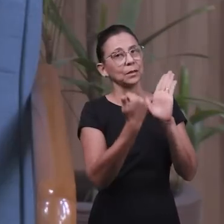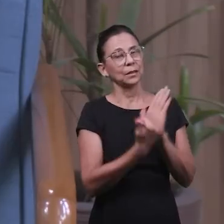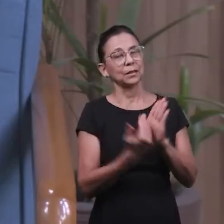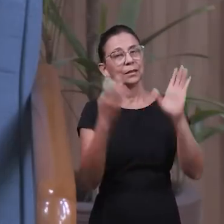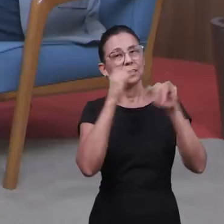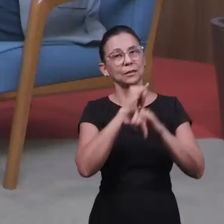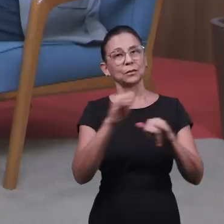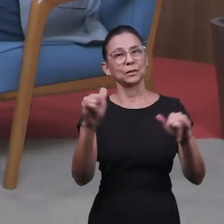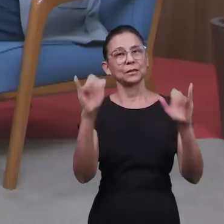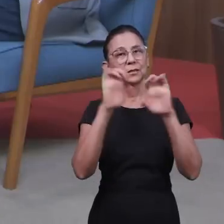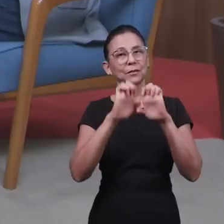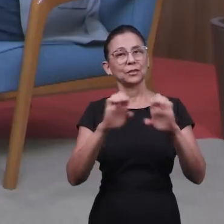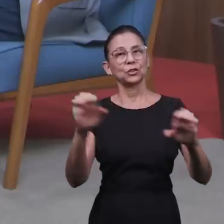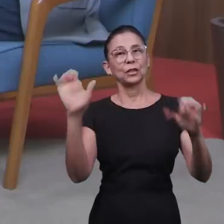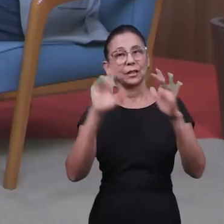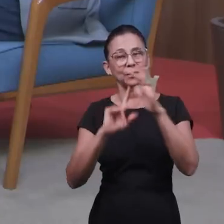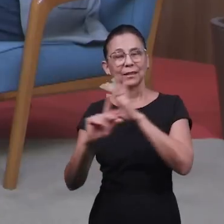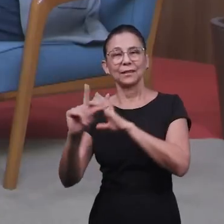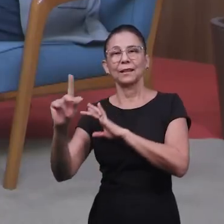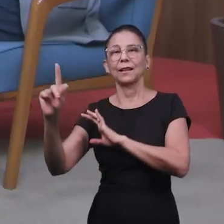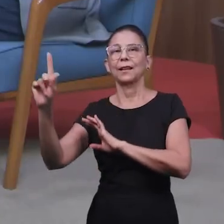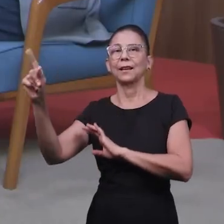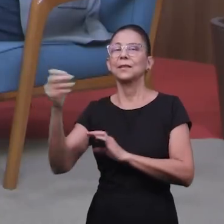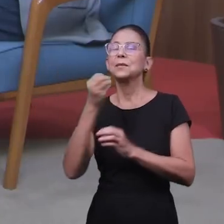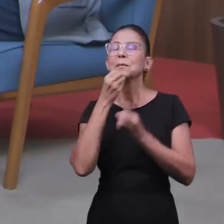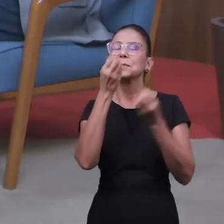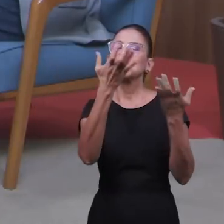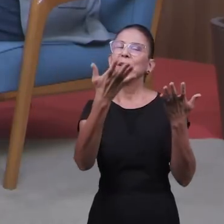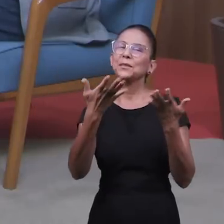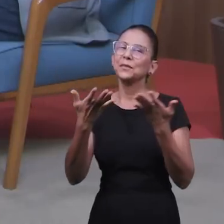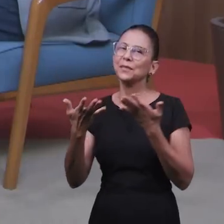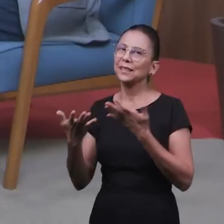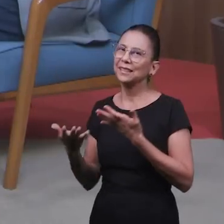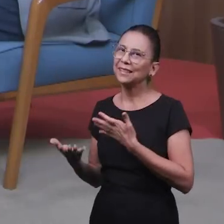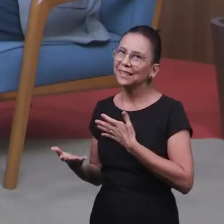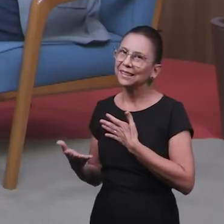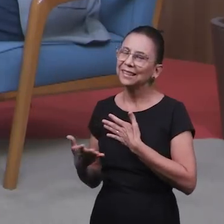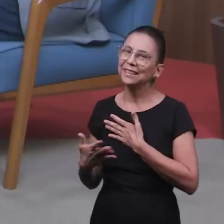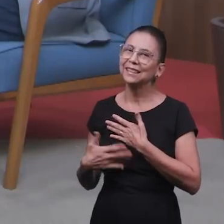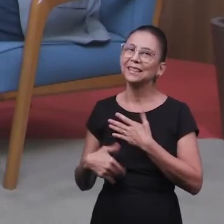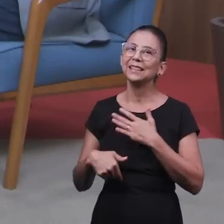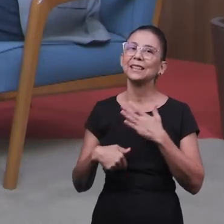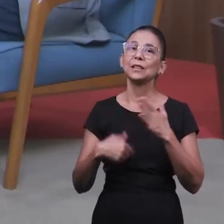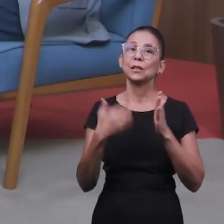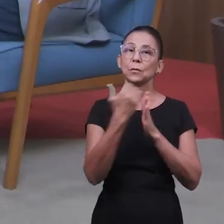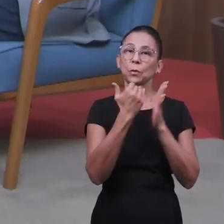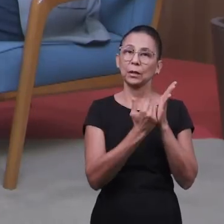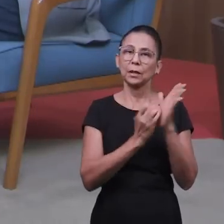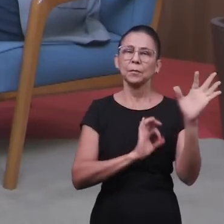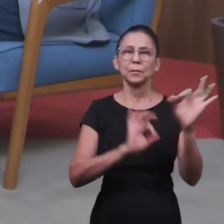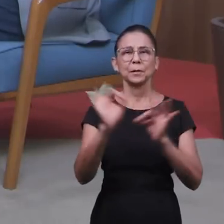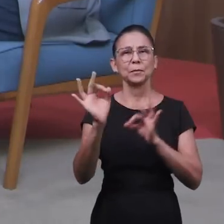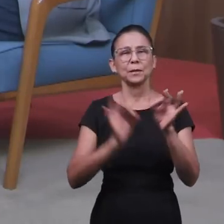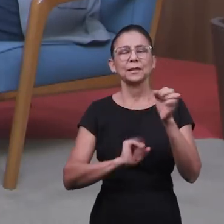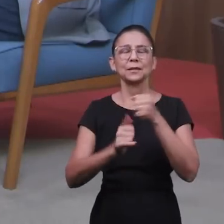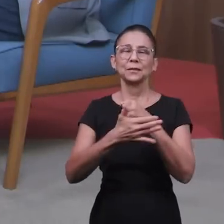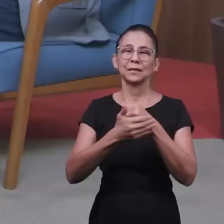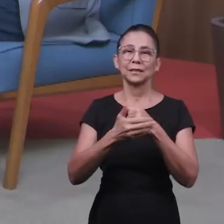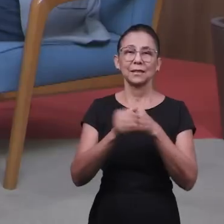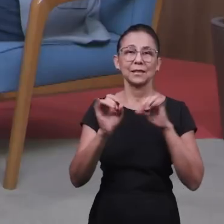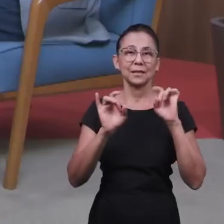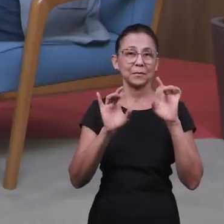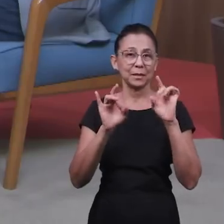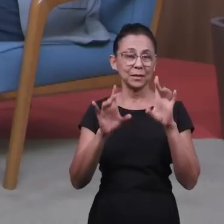do programa Anunciando o Evangelho Eterno. Seja bem-vindo a este programa que é sempre feito com todo